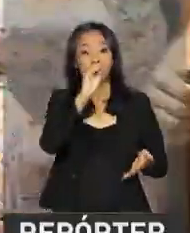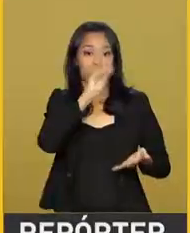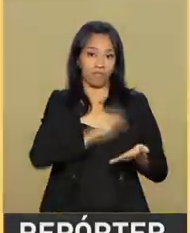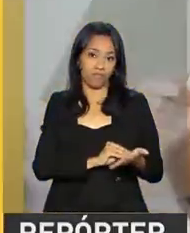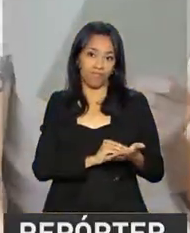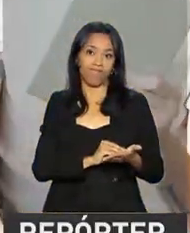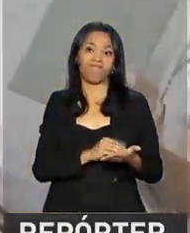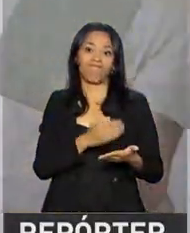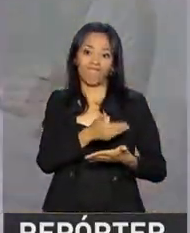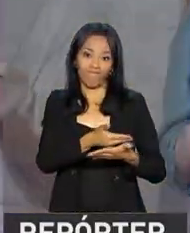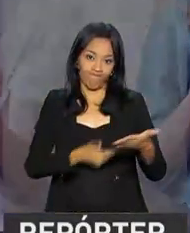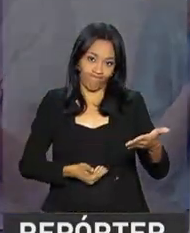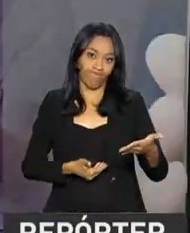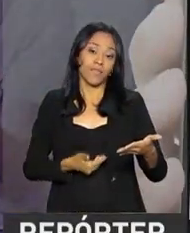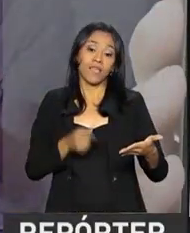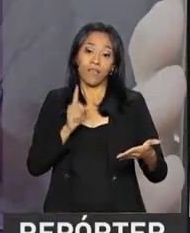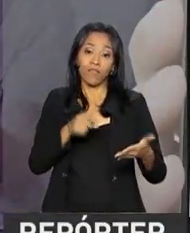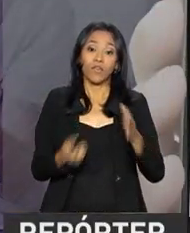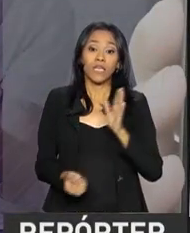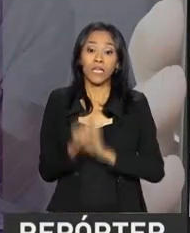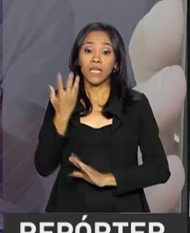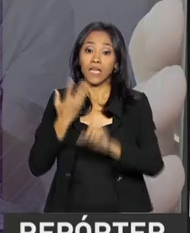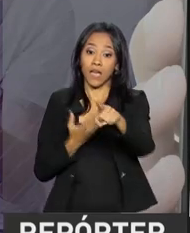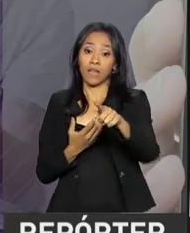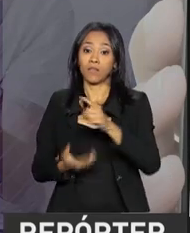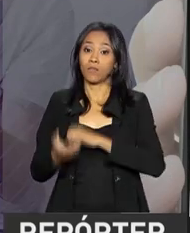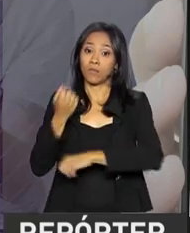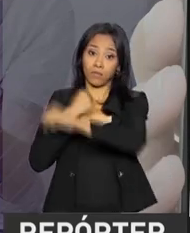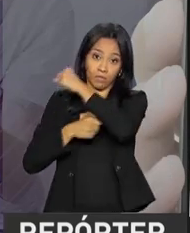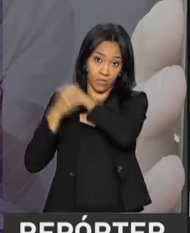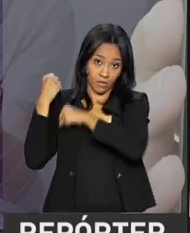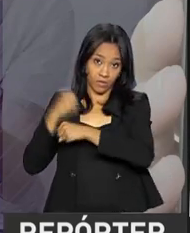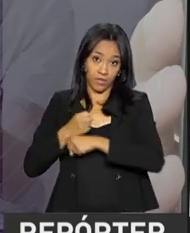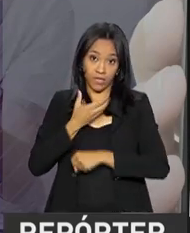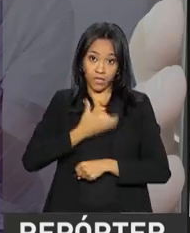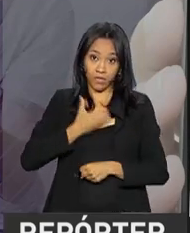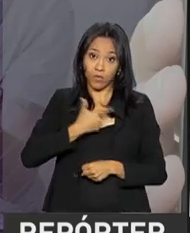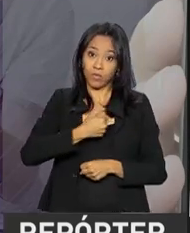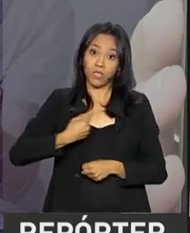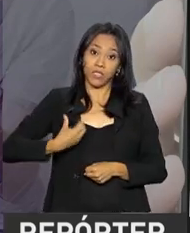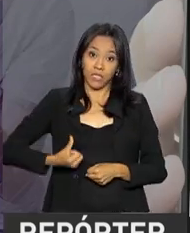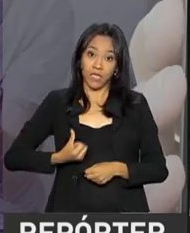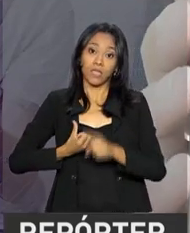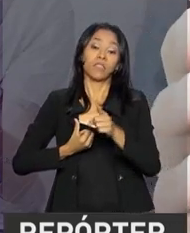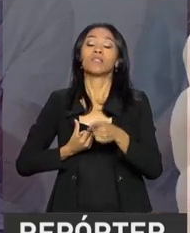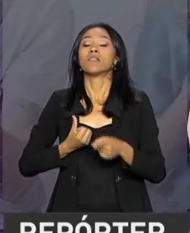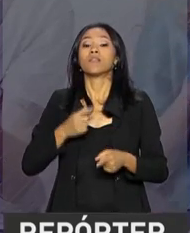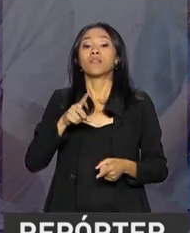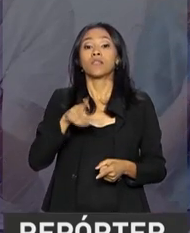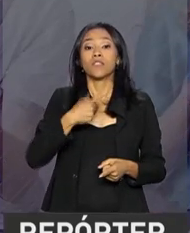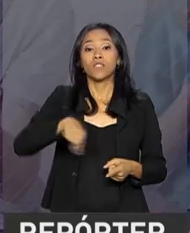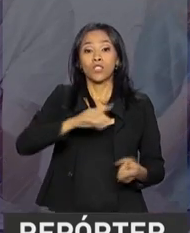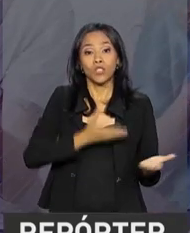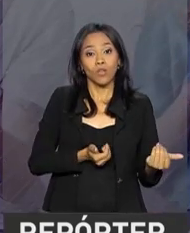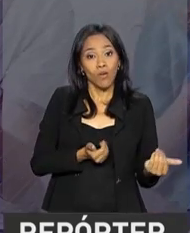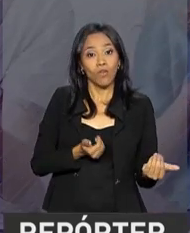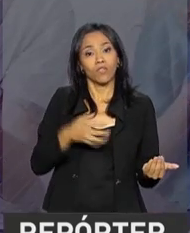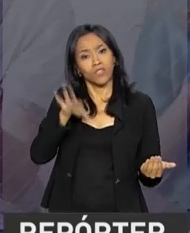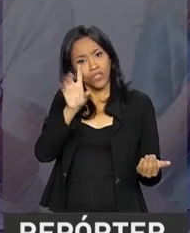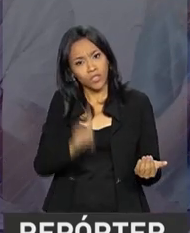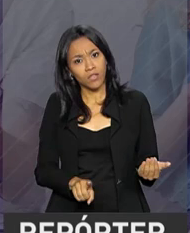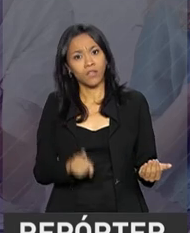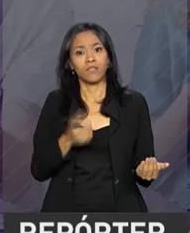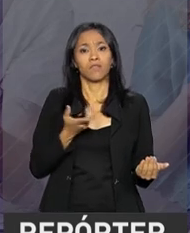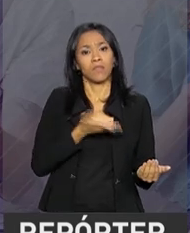criado pelo governo federal em dezembro de 2016 proporciona a jovens de baixa renda direitos e condições